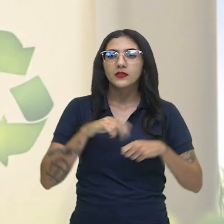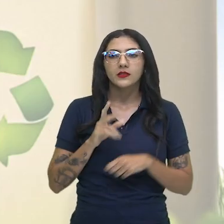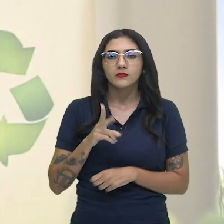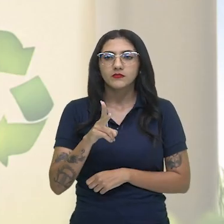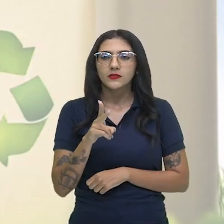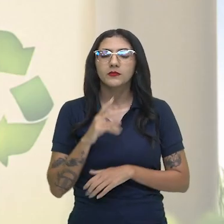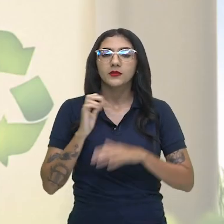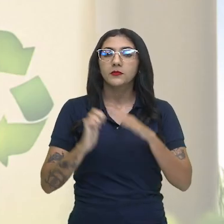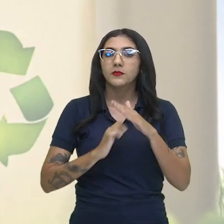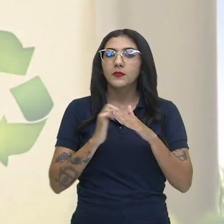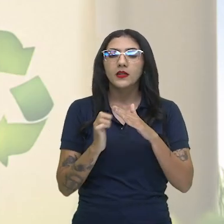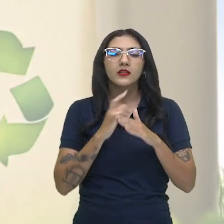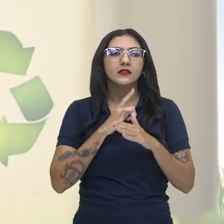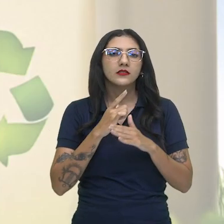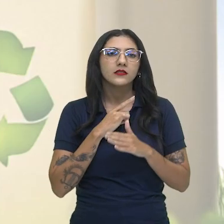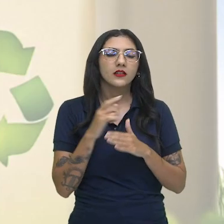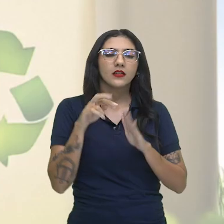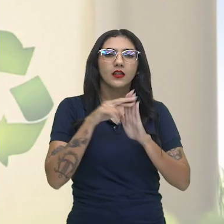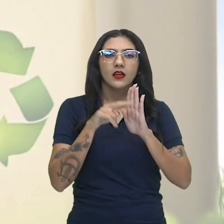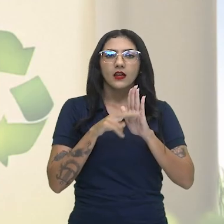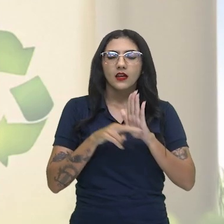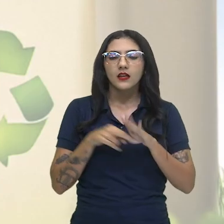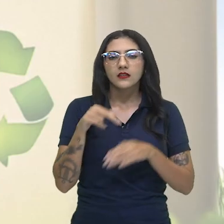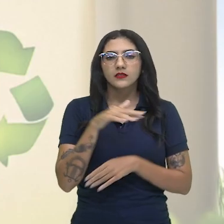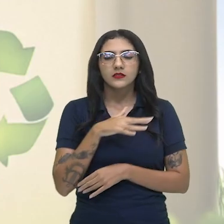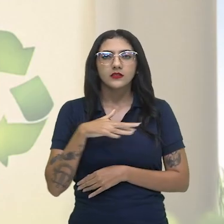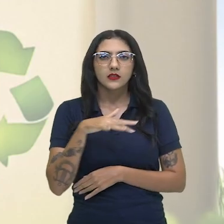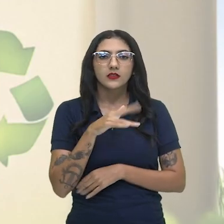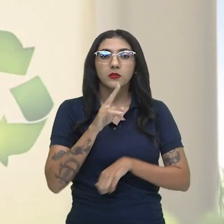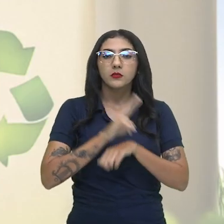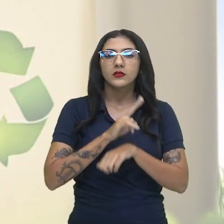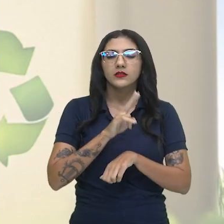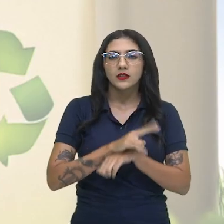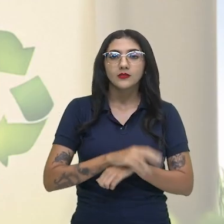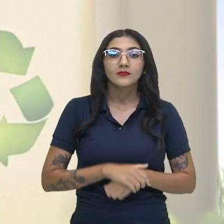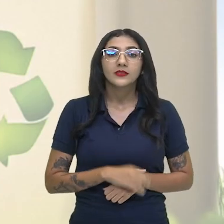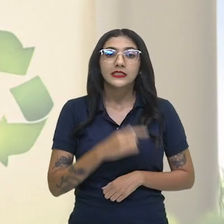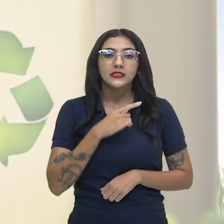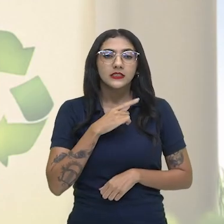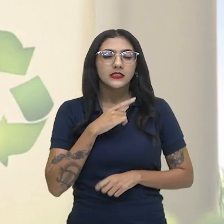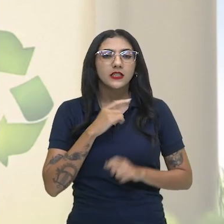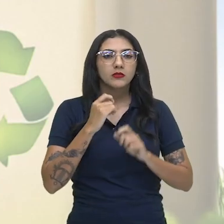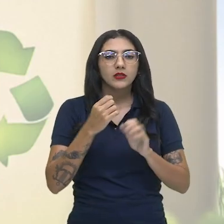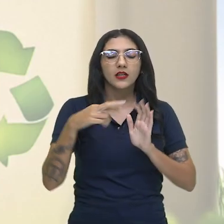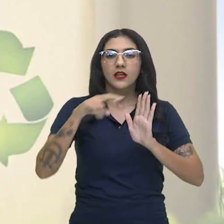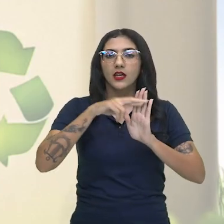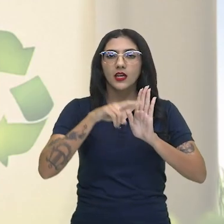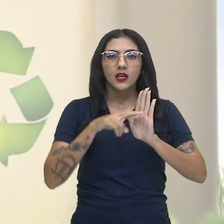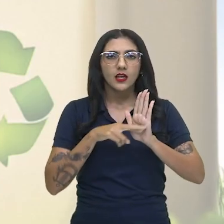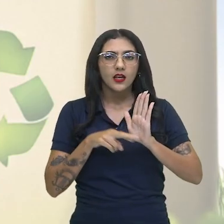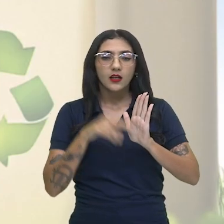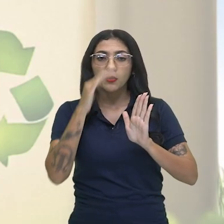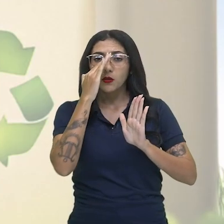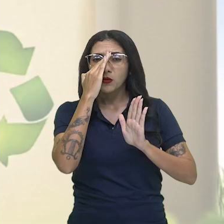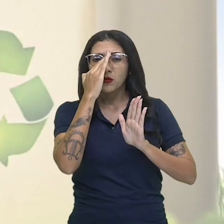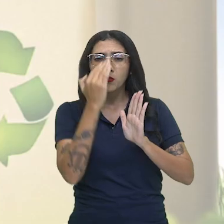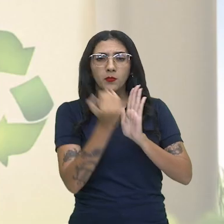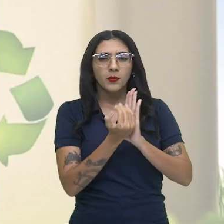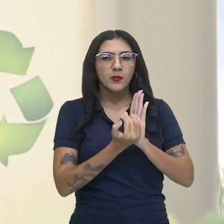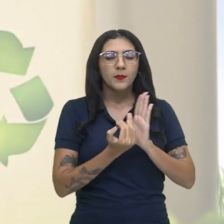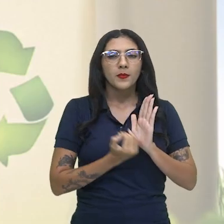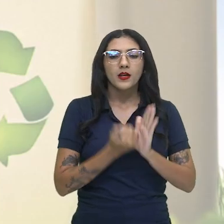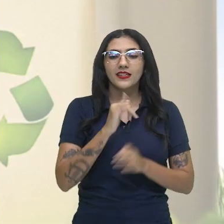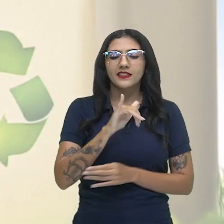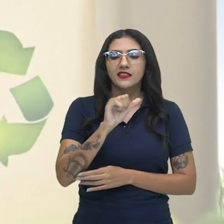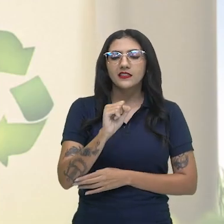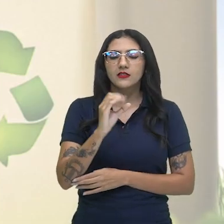normas internacionais sobre gestão ambiental, como, por exemplo, empresas que tenham a certificação da série de normas ISO 14000,